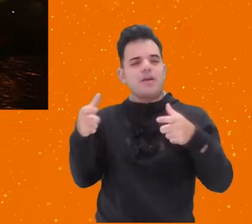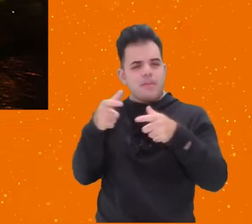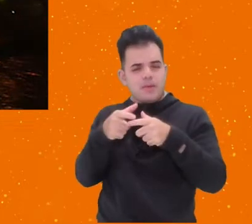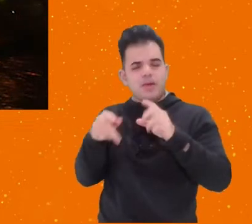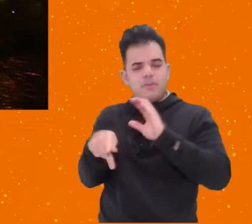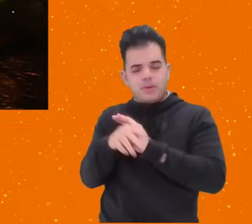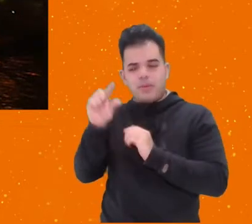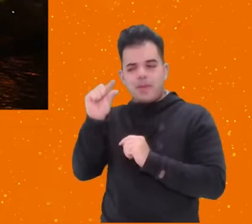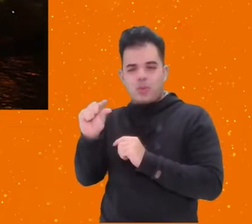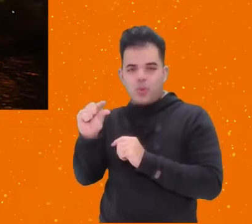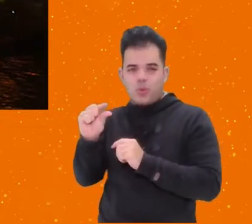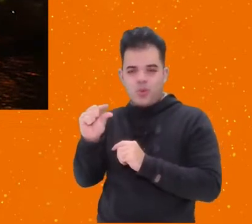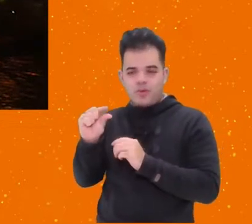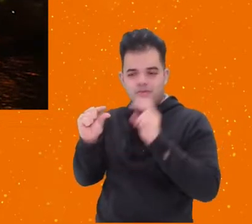com